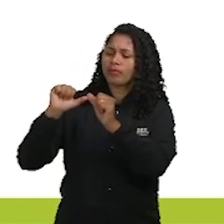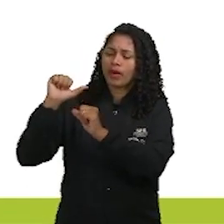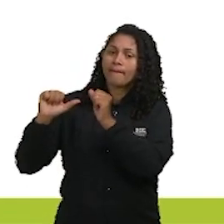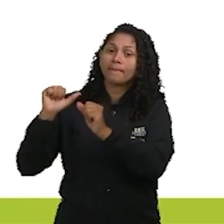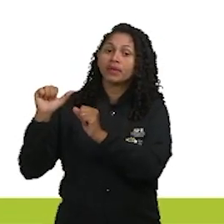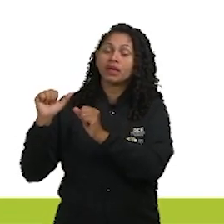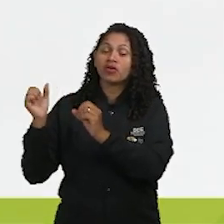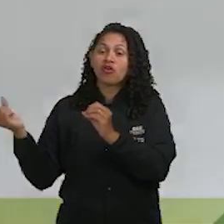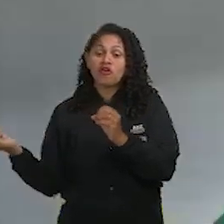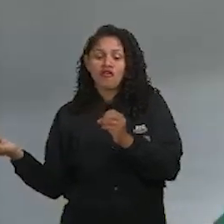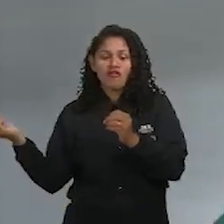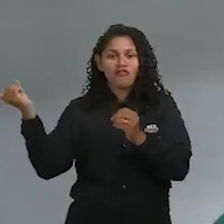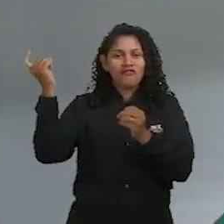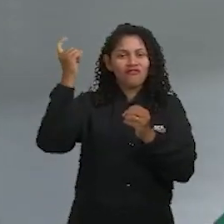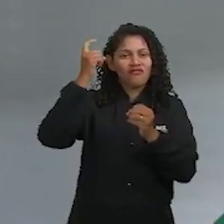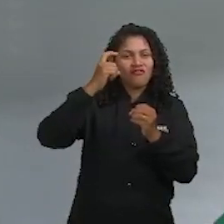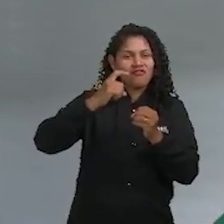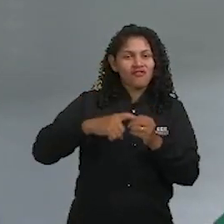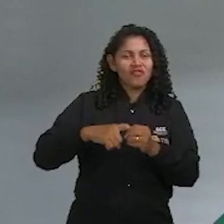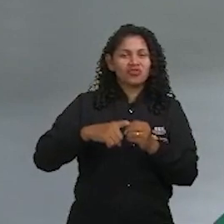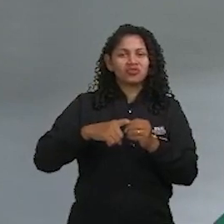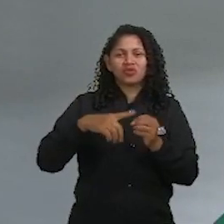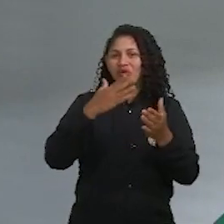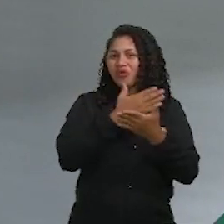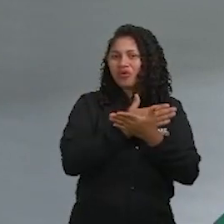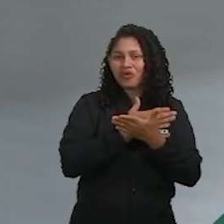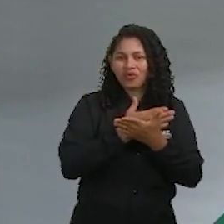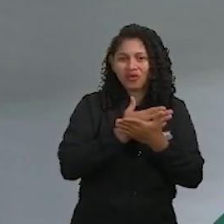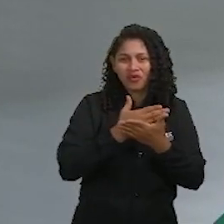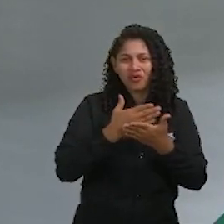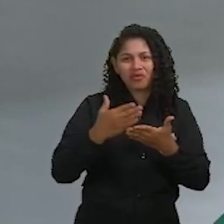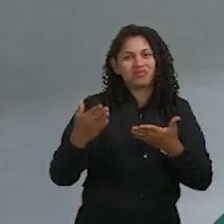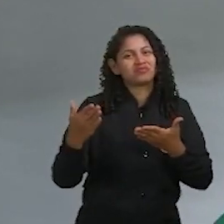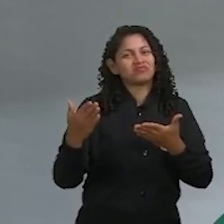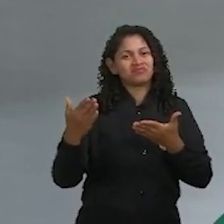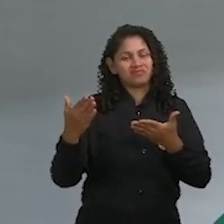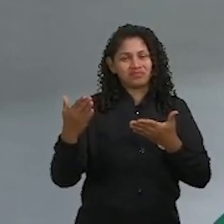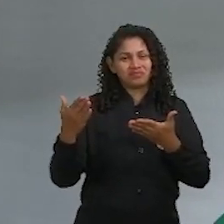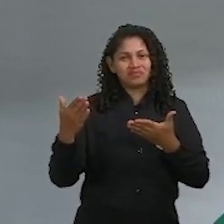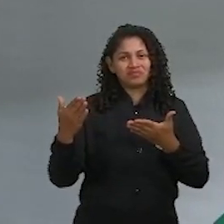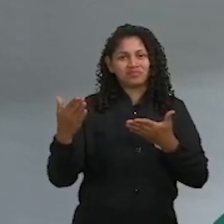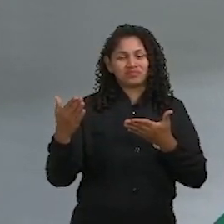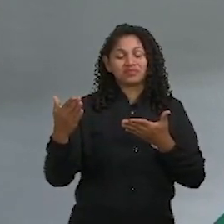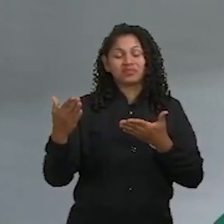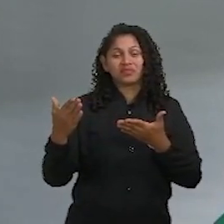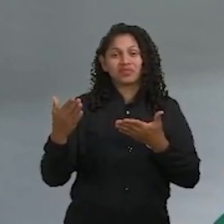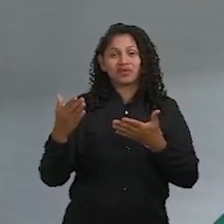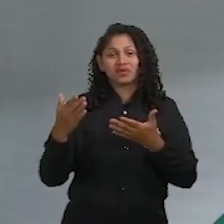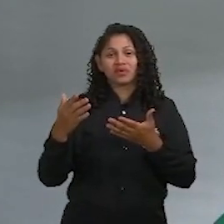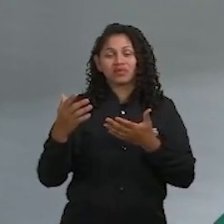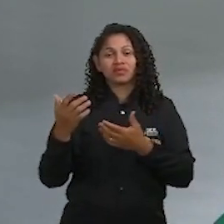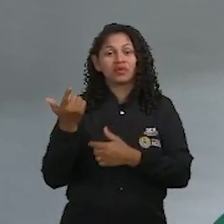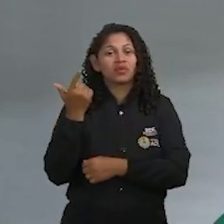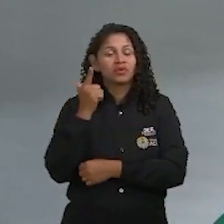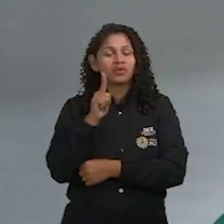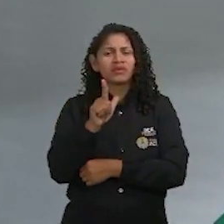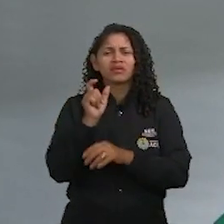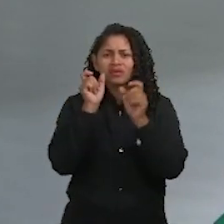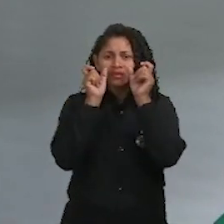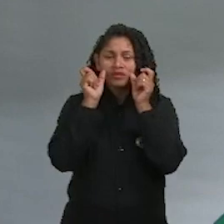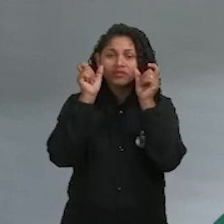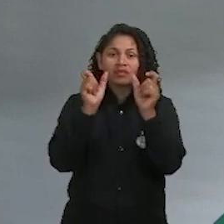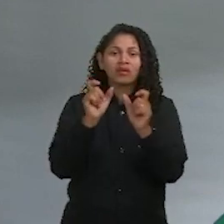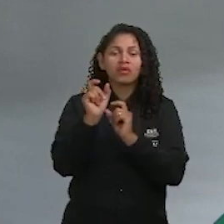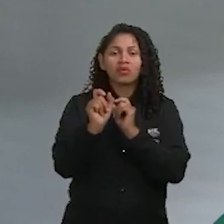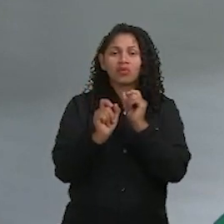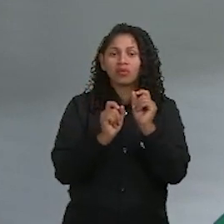ser novamente o que ele era lá na reação de número 1. Então, o que eu consigo observar aí? Que é como se